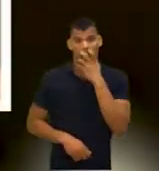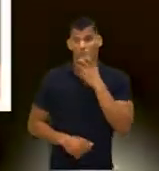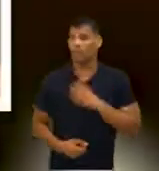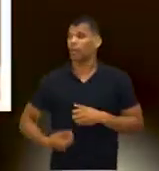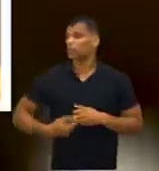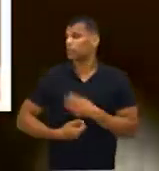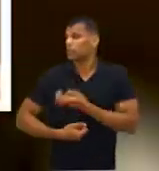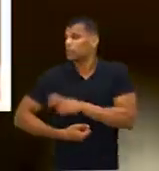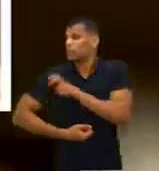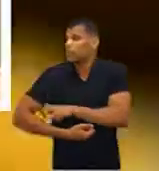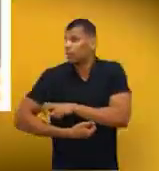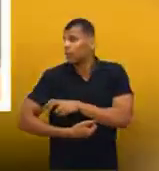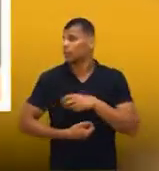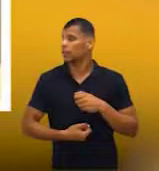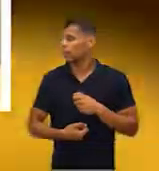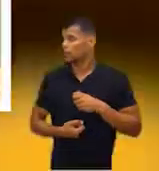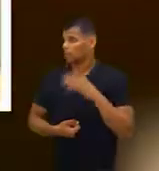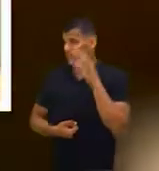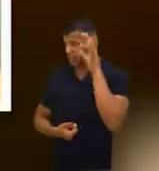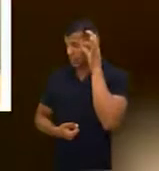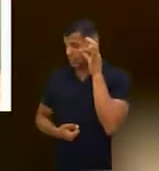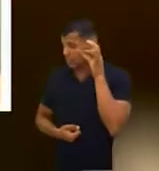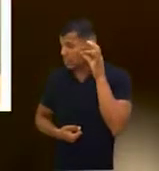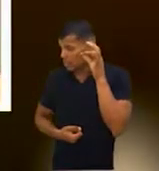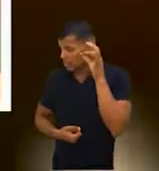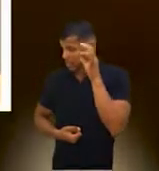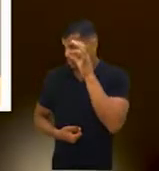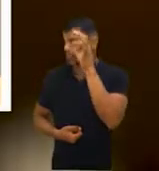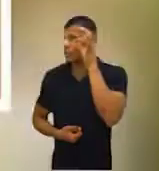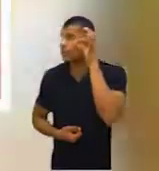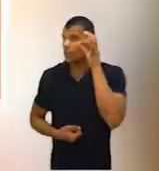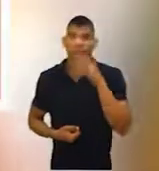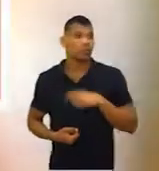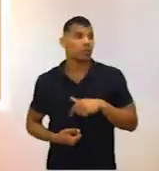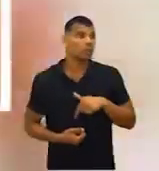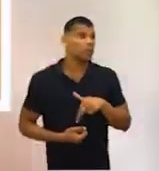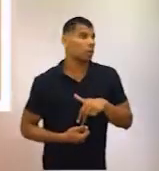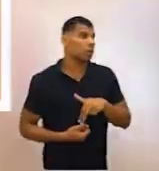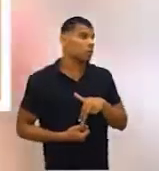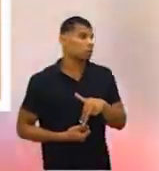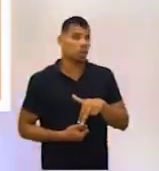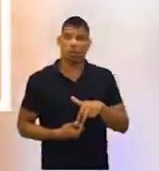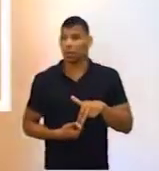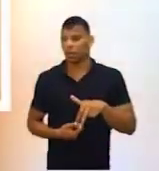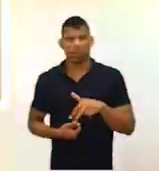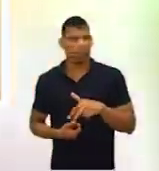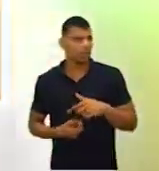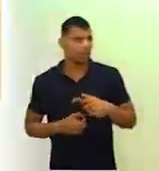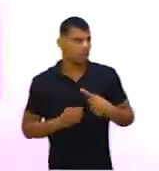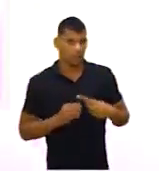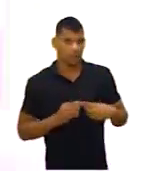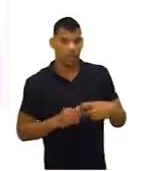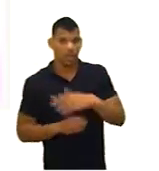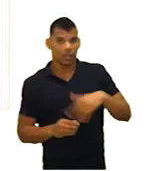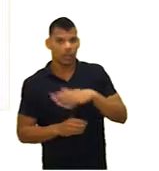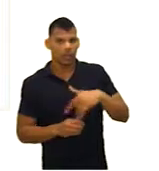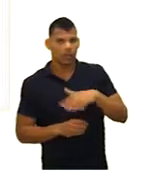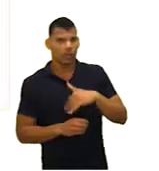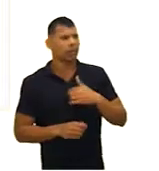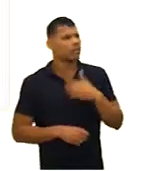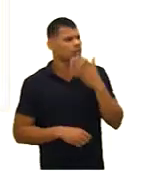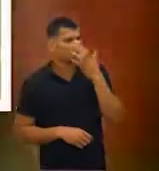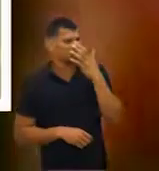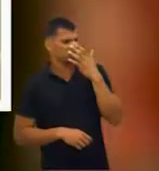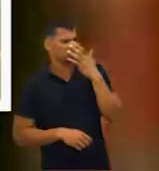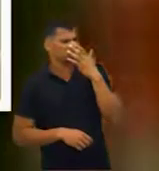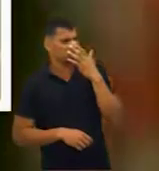a grafino, mas o salário era tipo um horror. A tal da madame